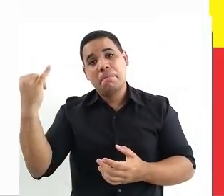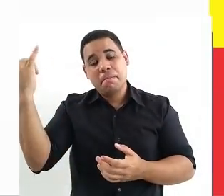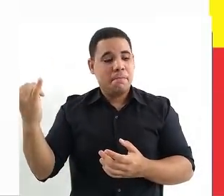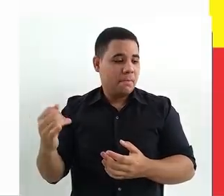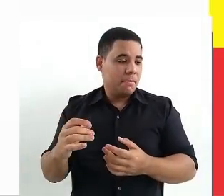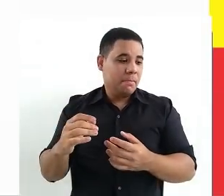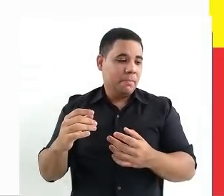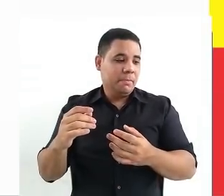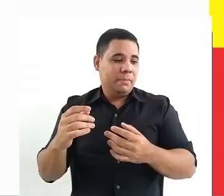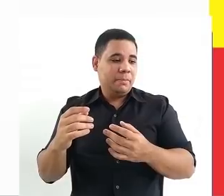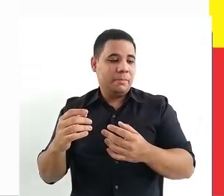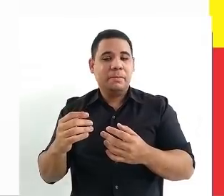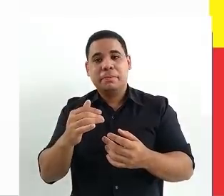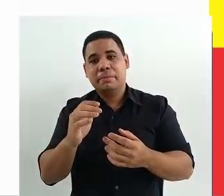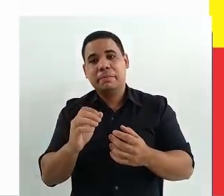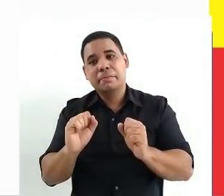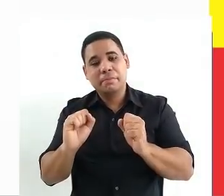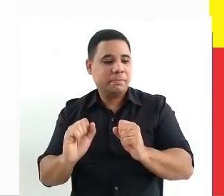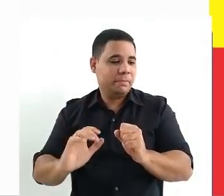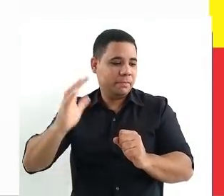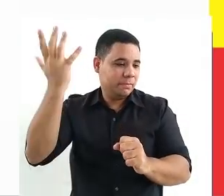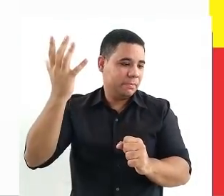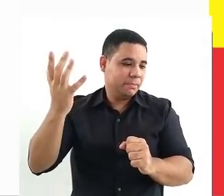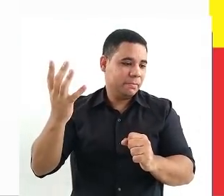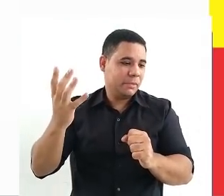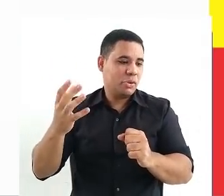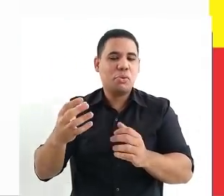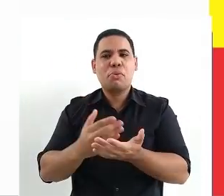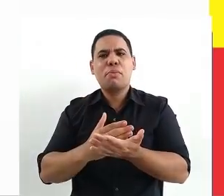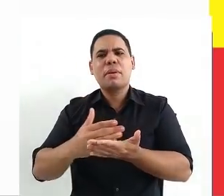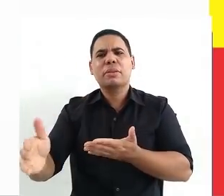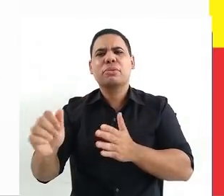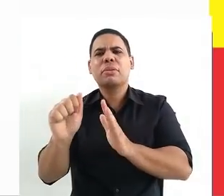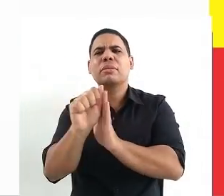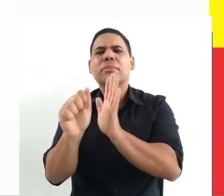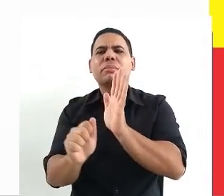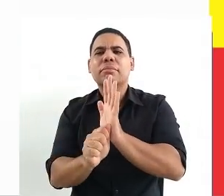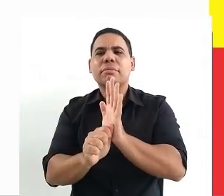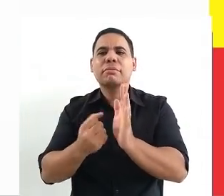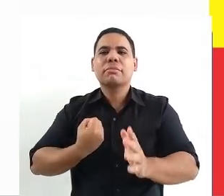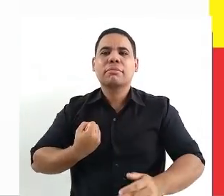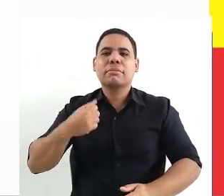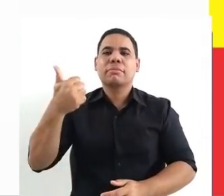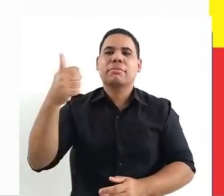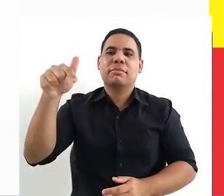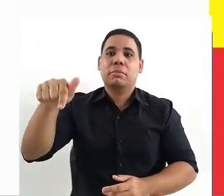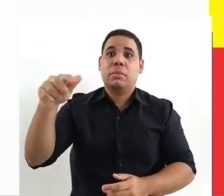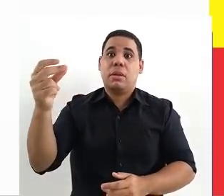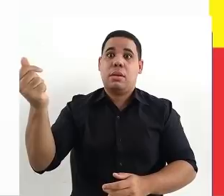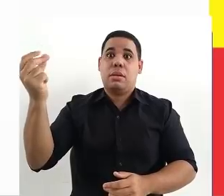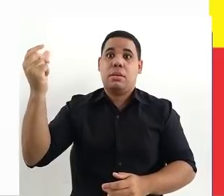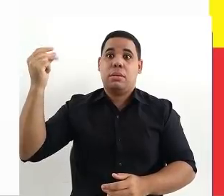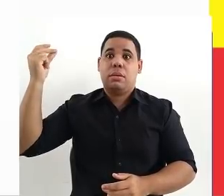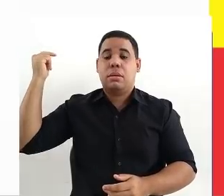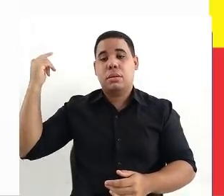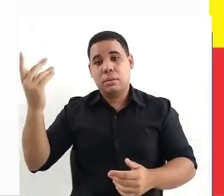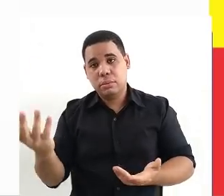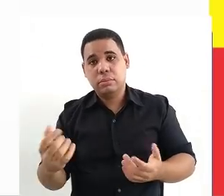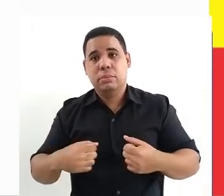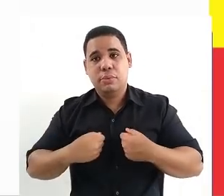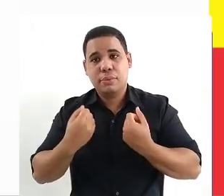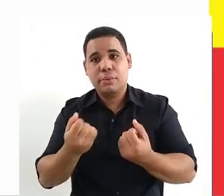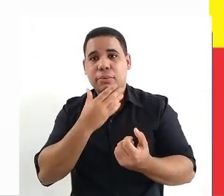atrás, através de esforços dos matemáticos como Fermat e Pascal. No século XX se desenvolveu uma